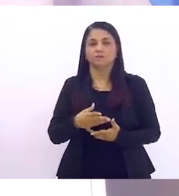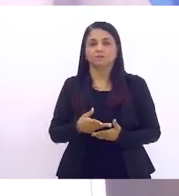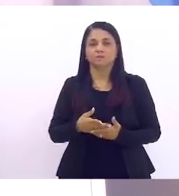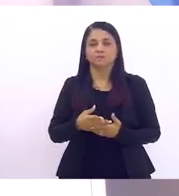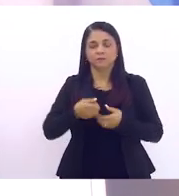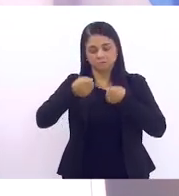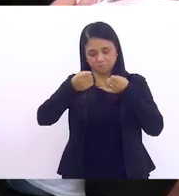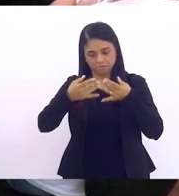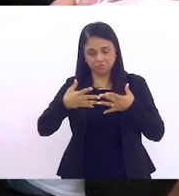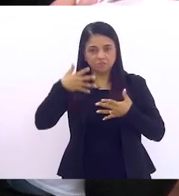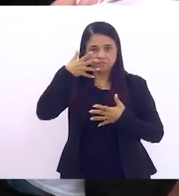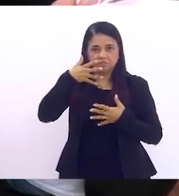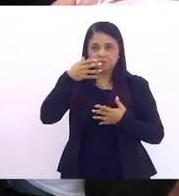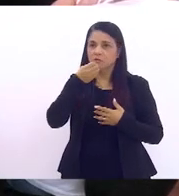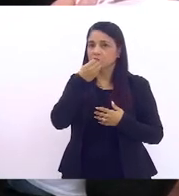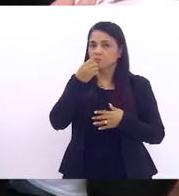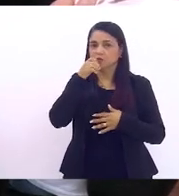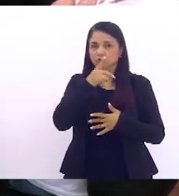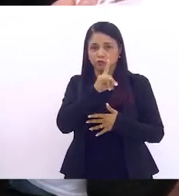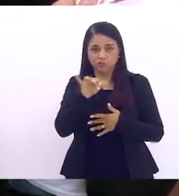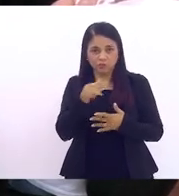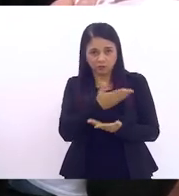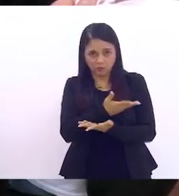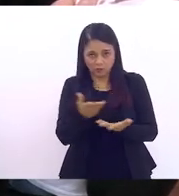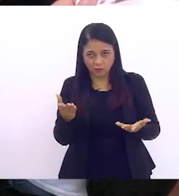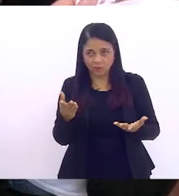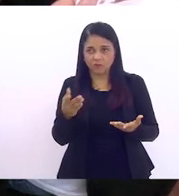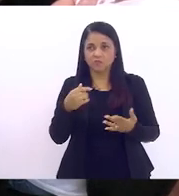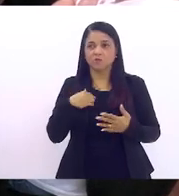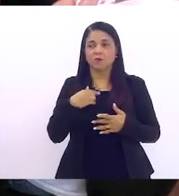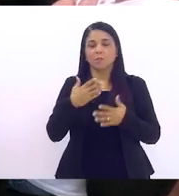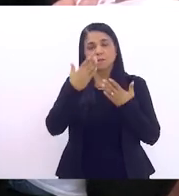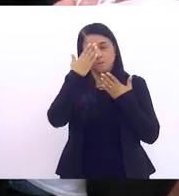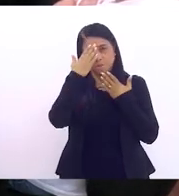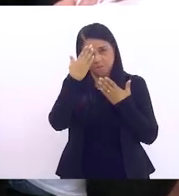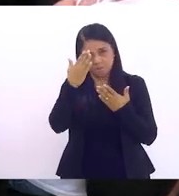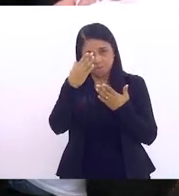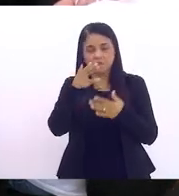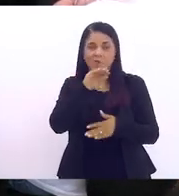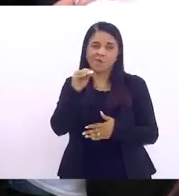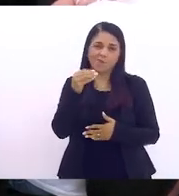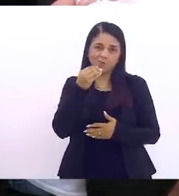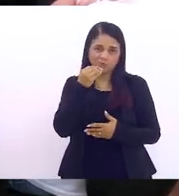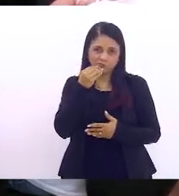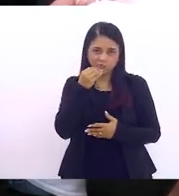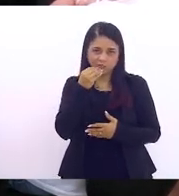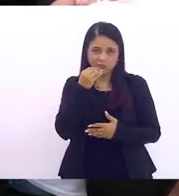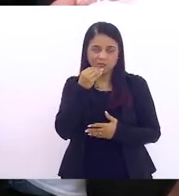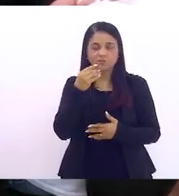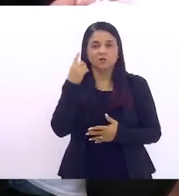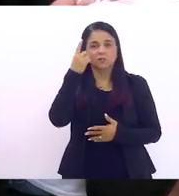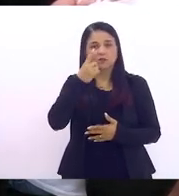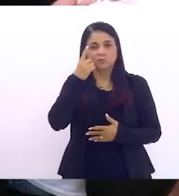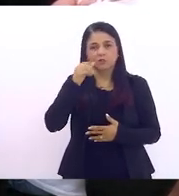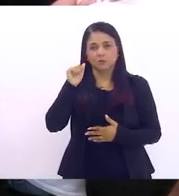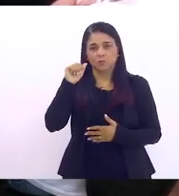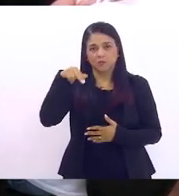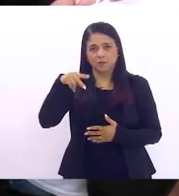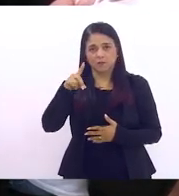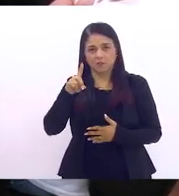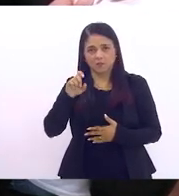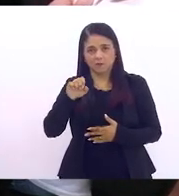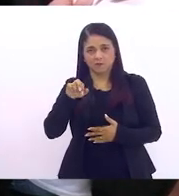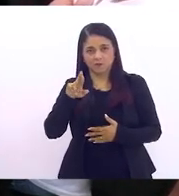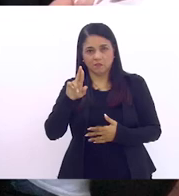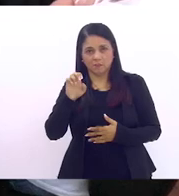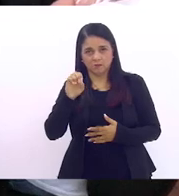sua explanação bom dia bom dia a todos eh primeiramente agradeço a oportunidade ao Deputado Anderson Morais